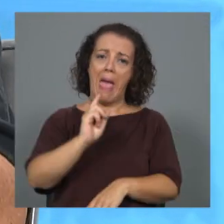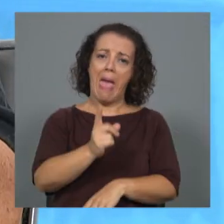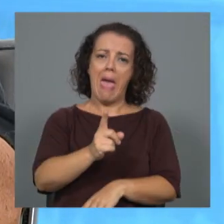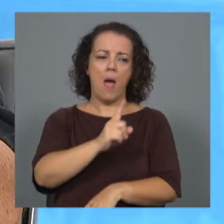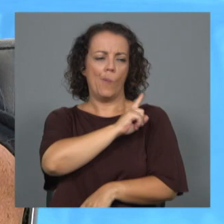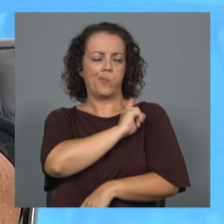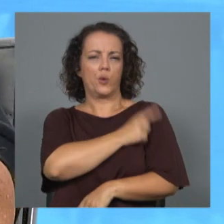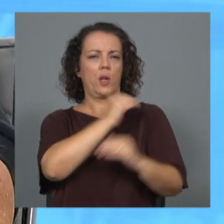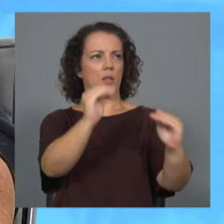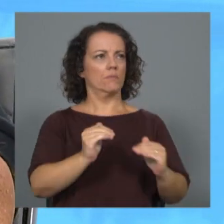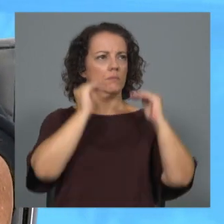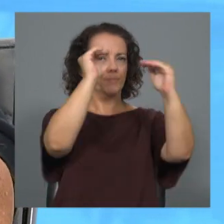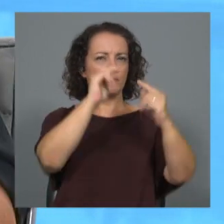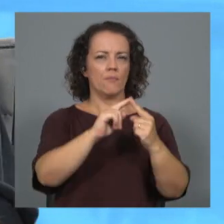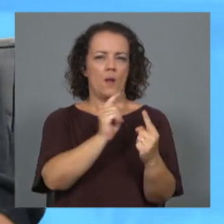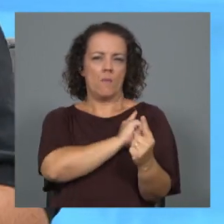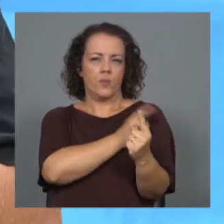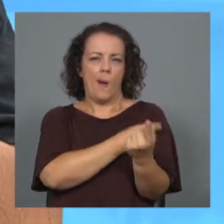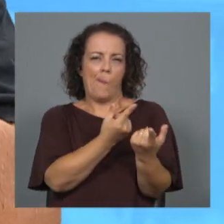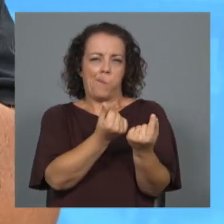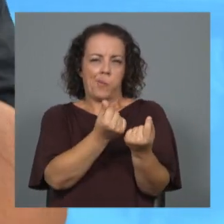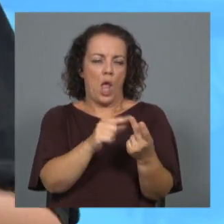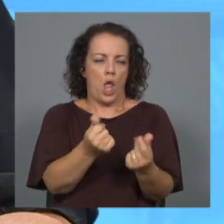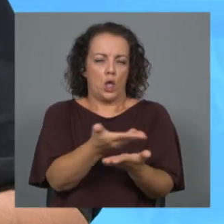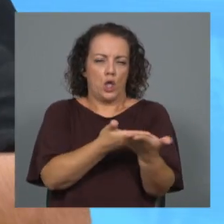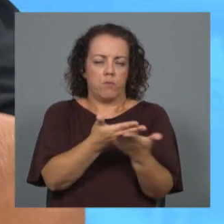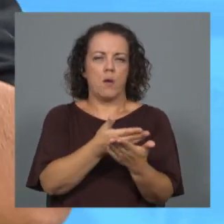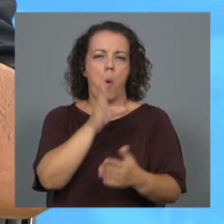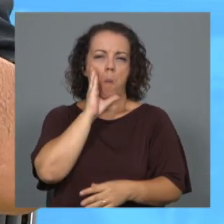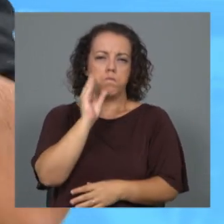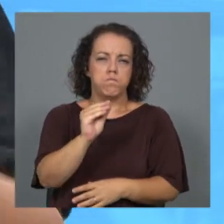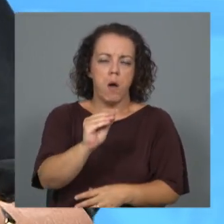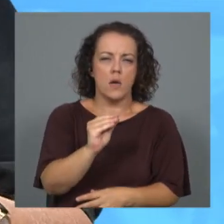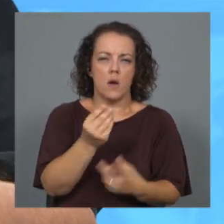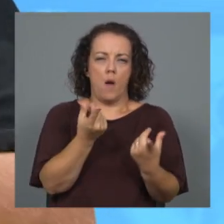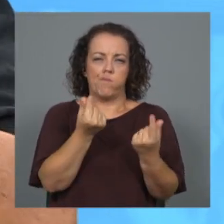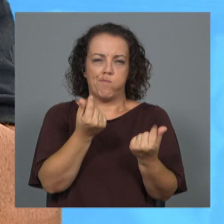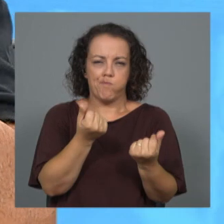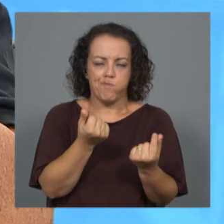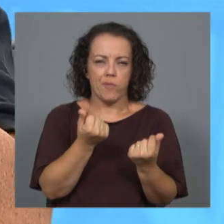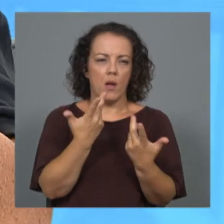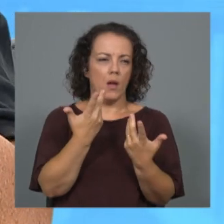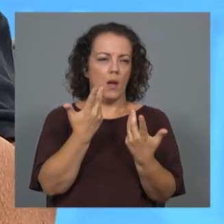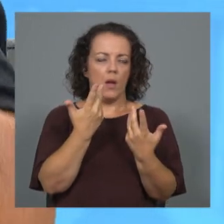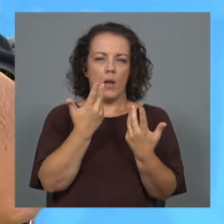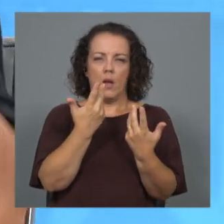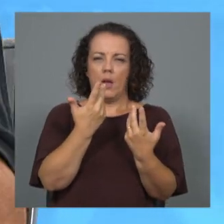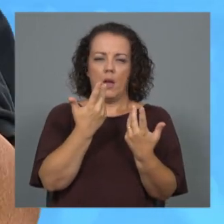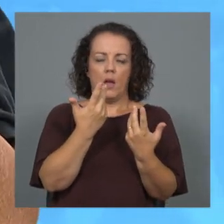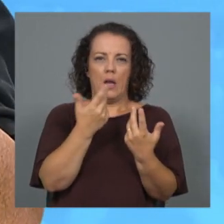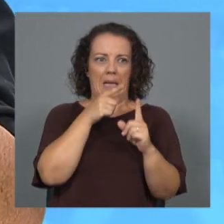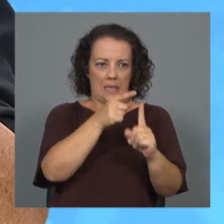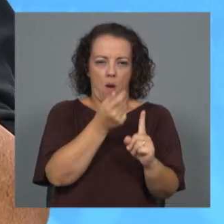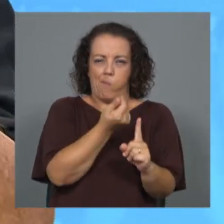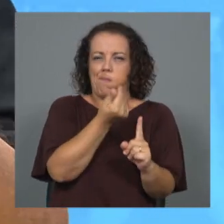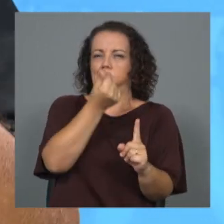economistas, gente rica, gente banqueiros, financeiros, que mandam